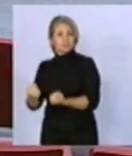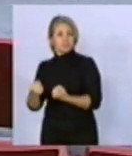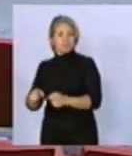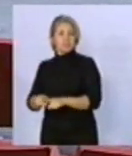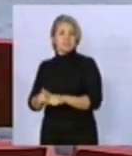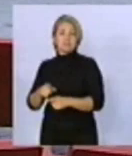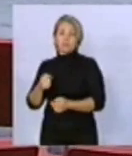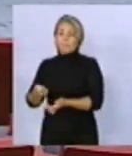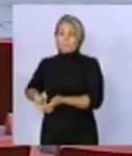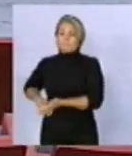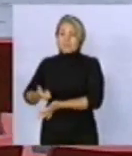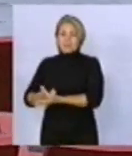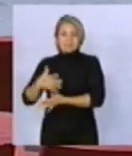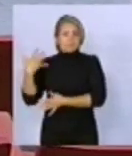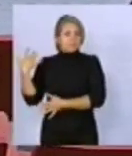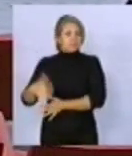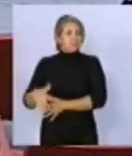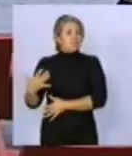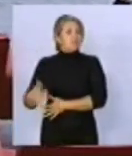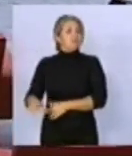inteiramente é